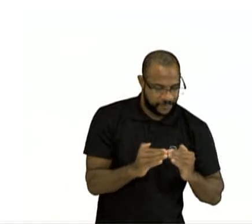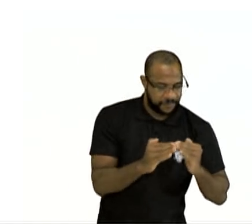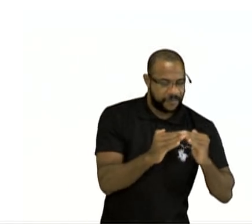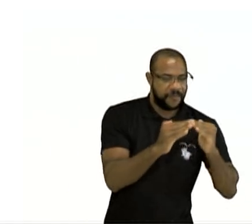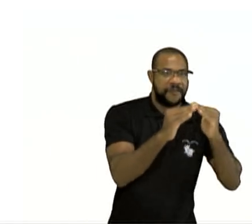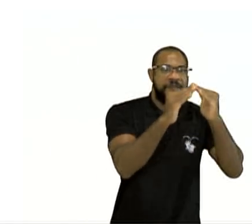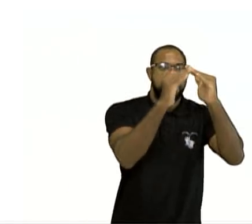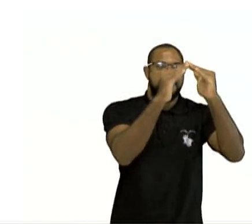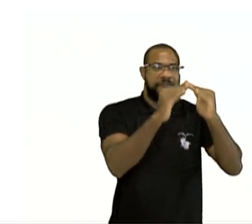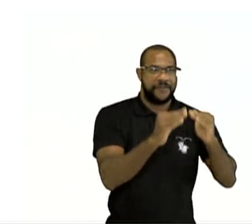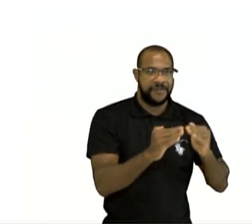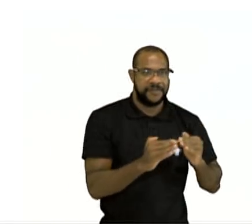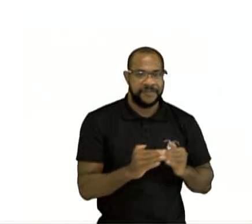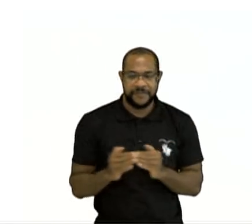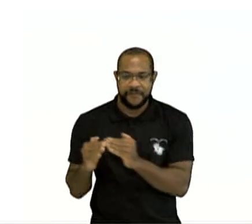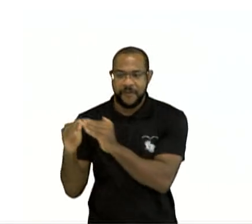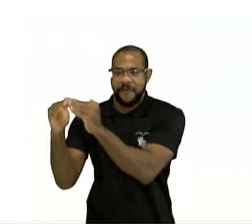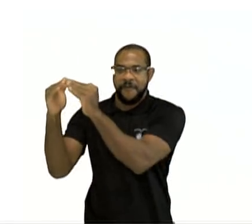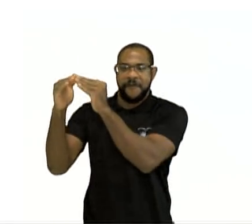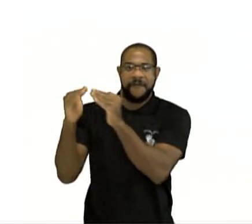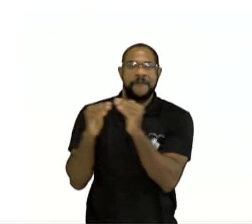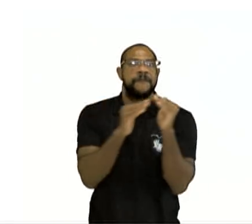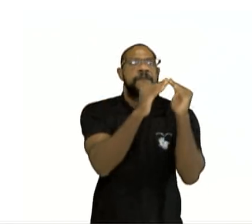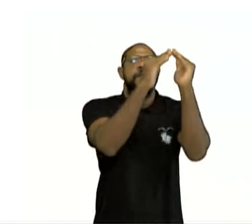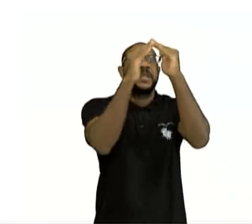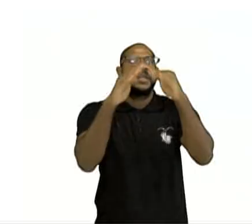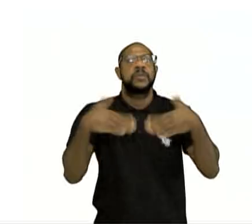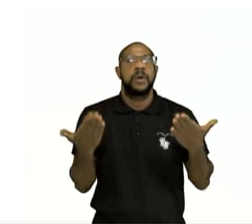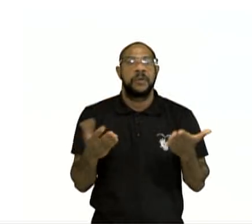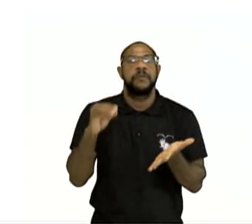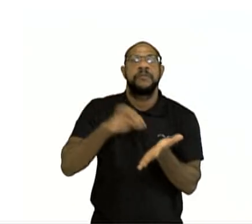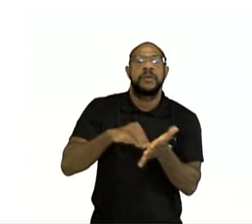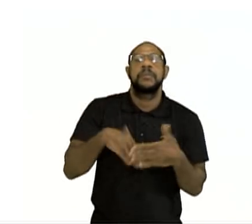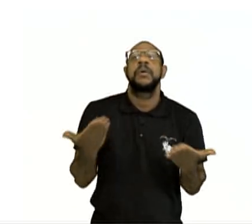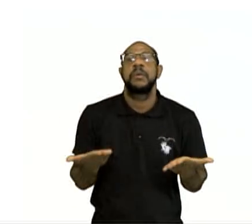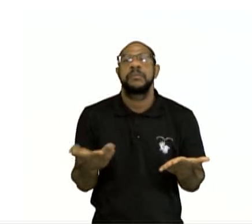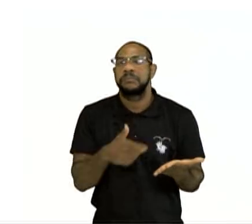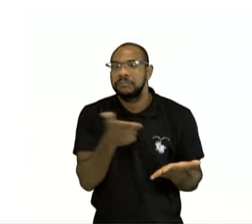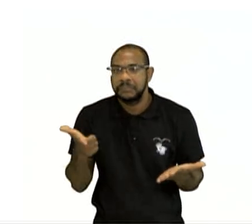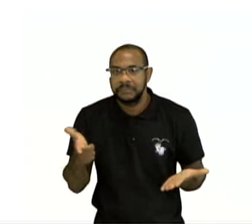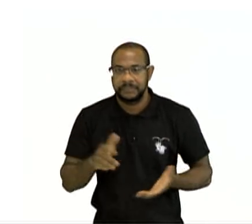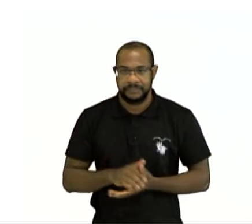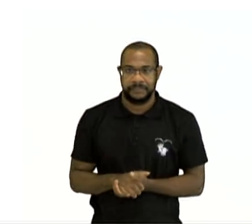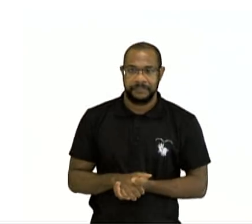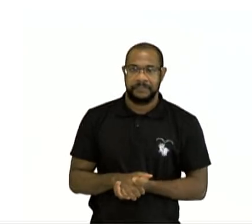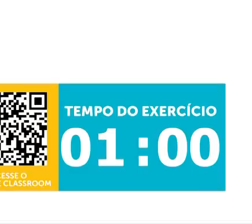continente americano, menos com quem? Responda, a gente já volta para corrigir.